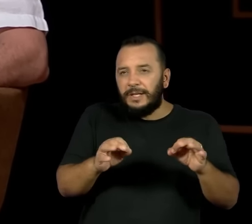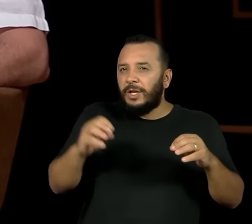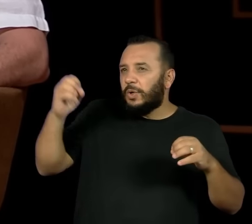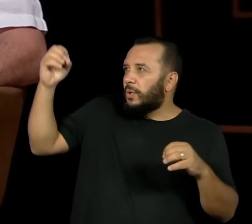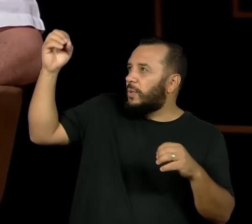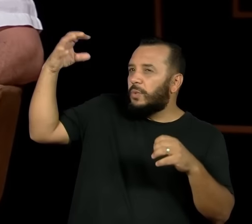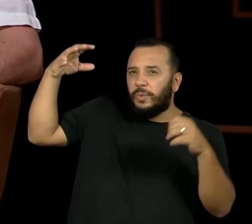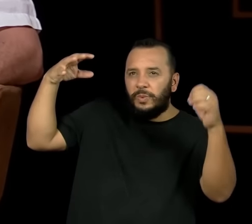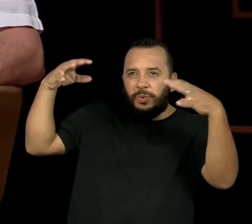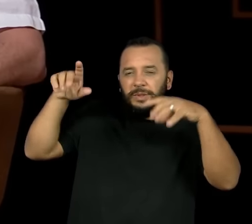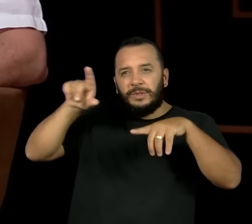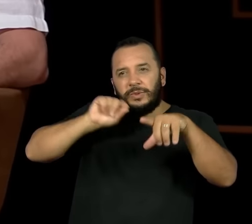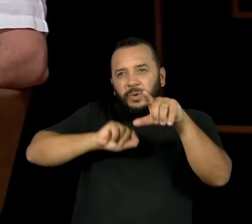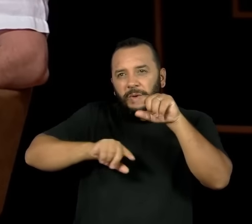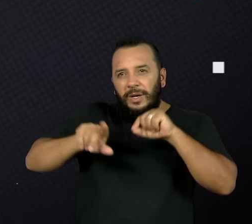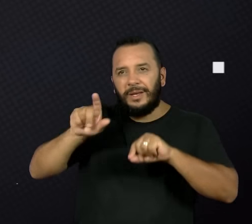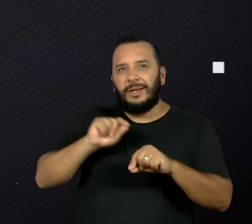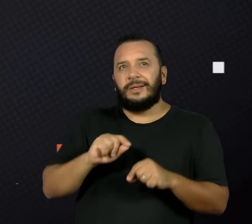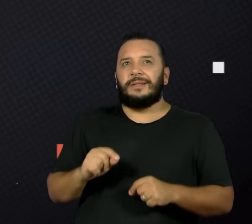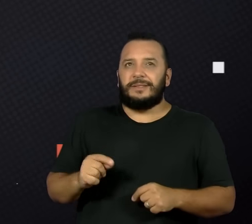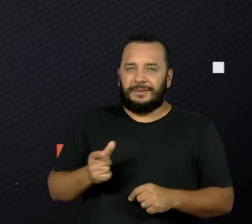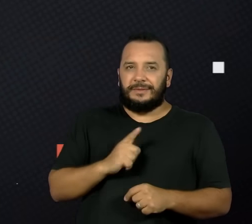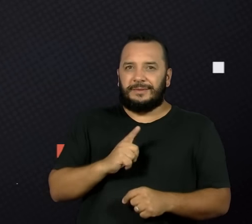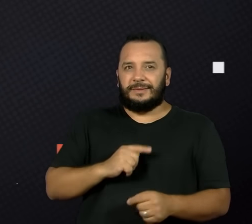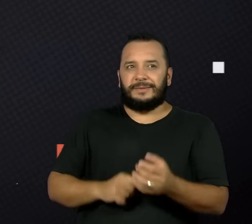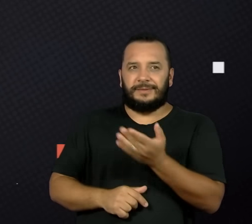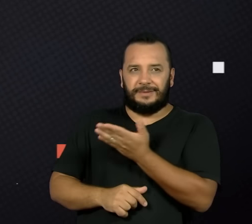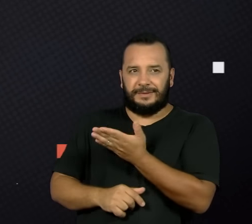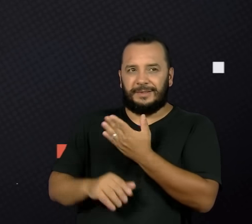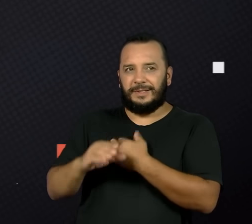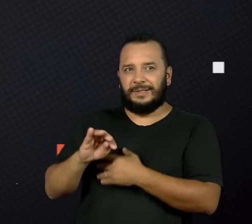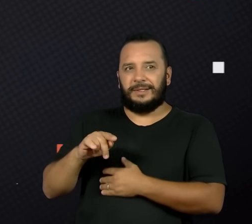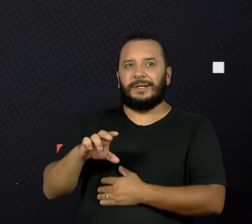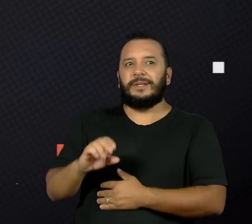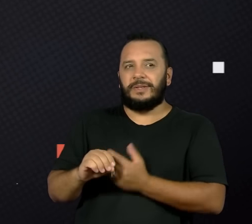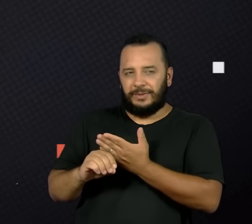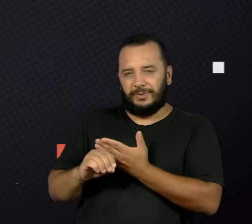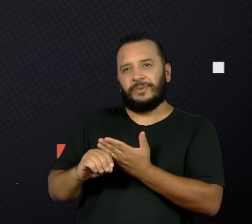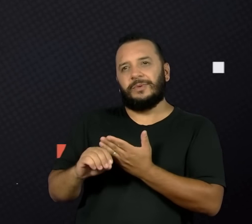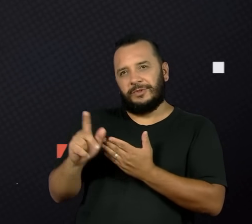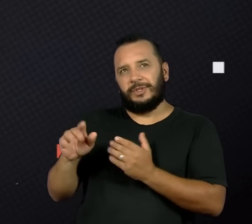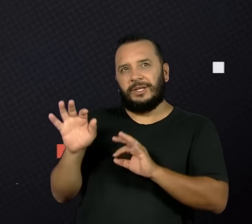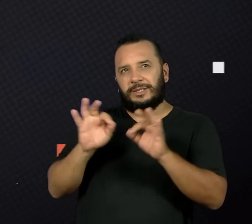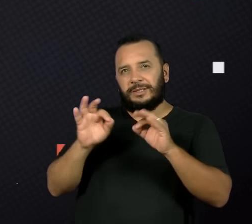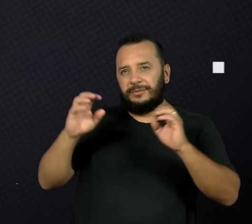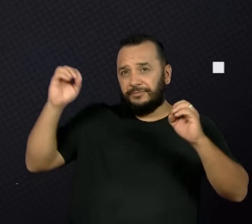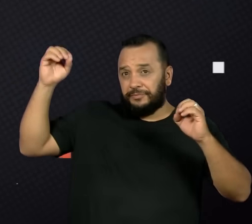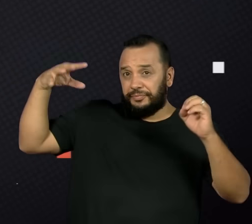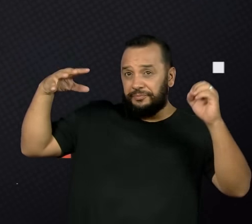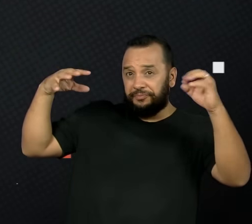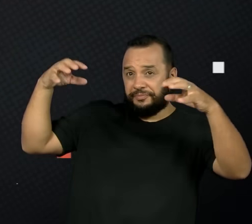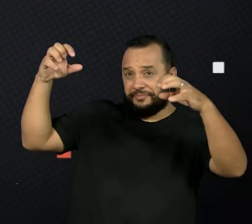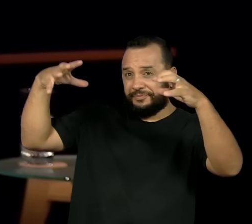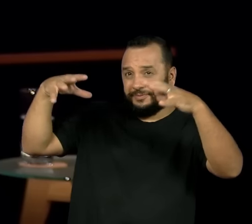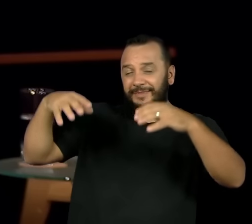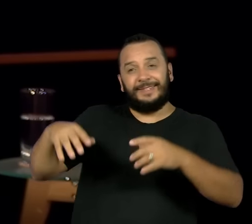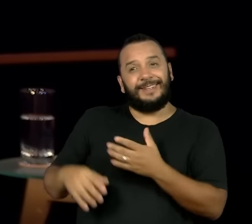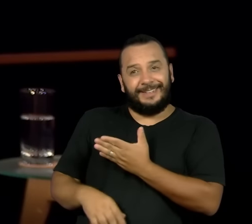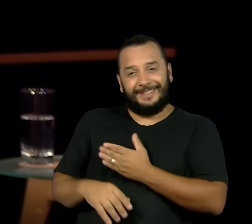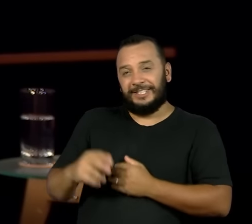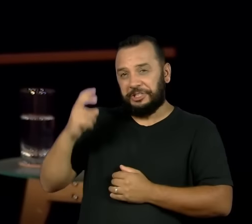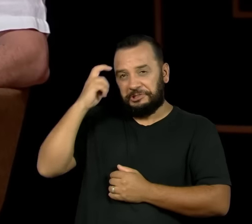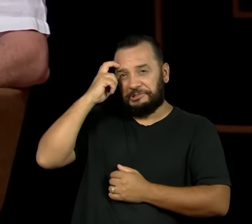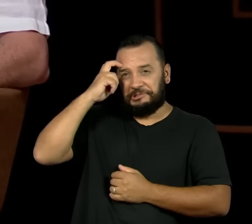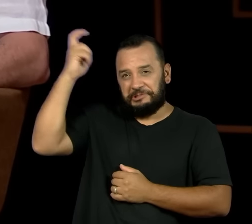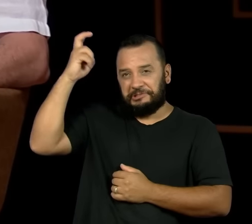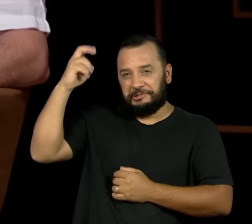as duas peças que eu fiz foi C Vilela que fez a luz maravilhoso então eu chamo ele de Gênio da Lâmpada